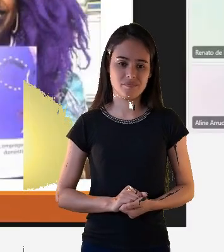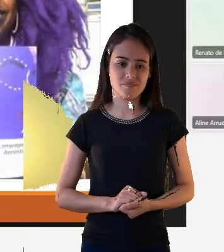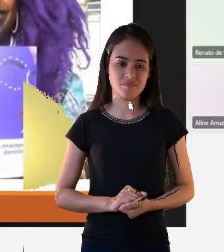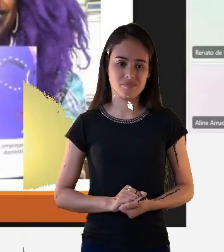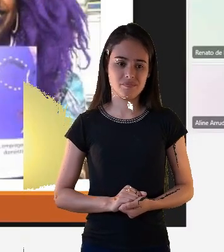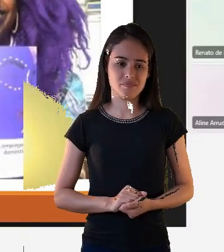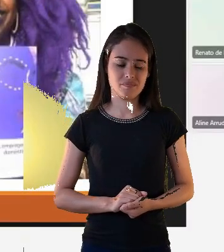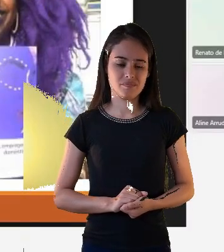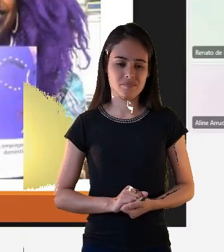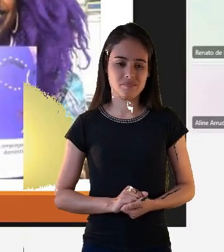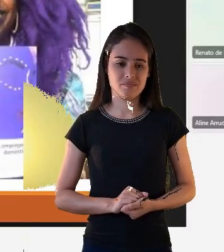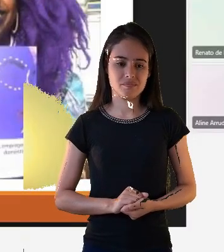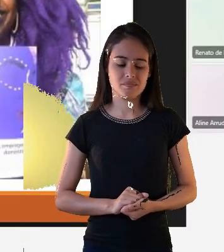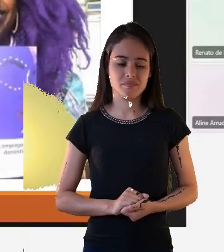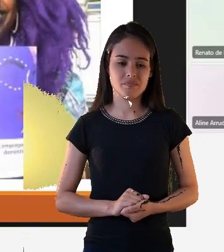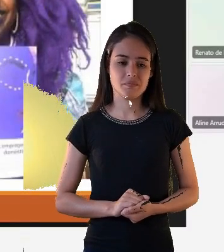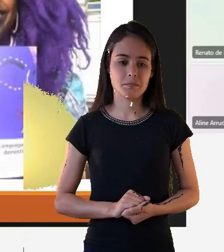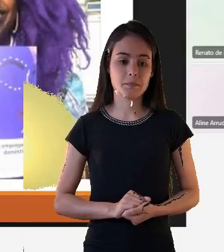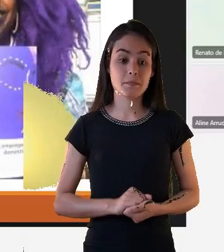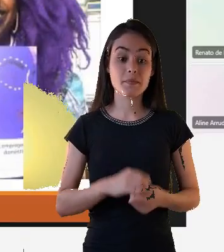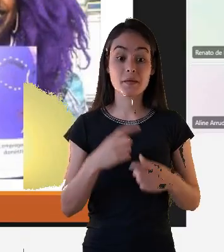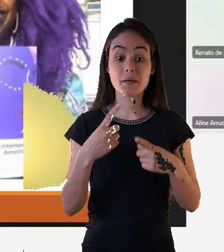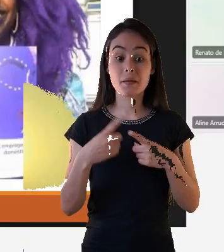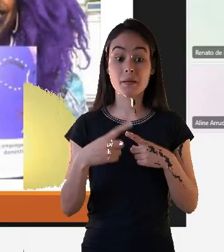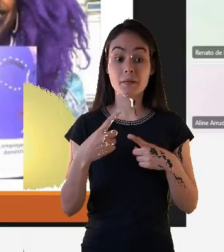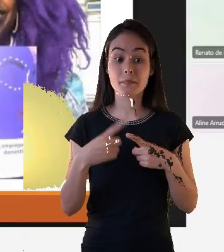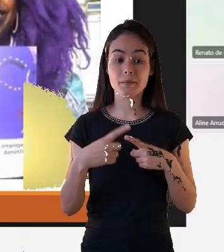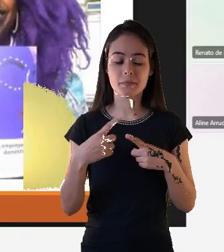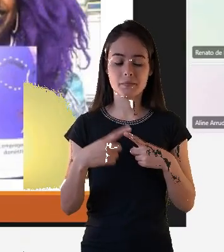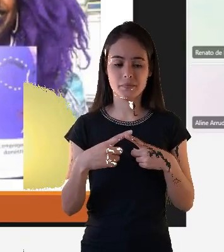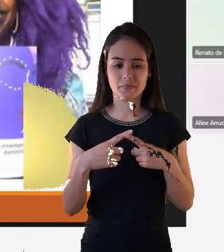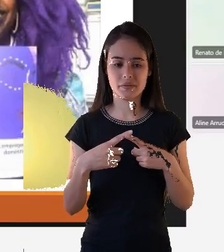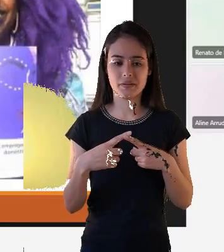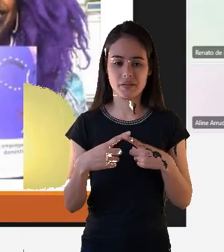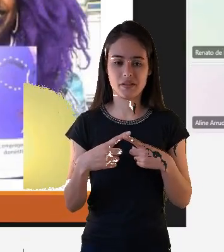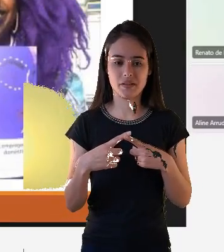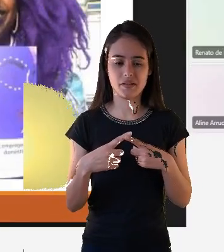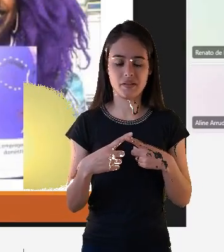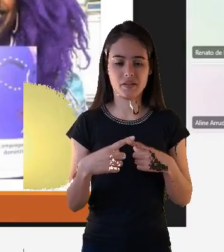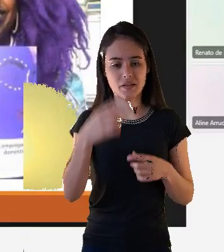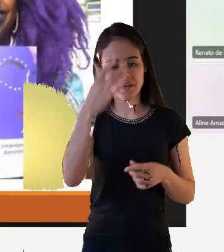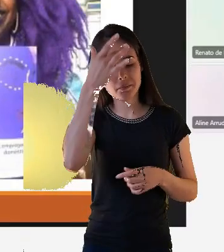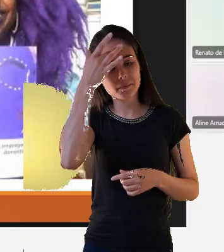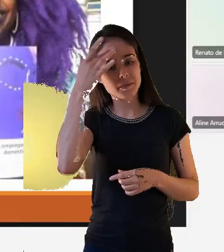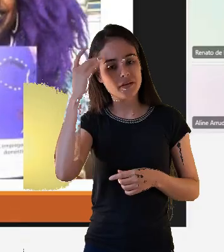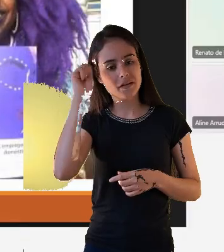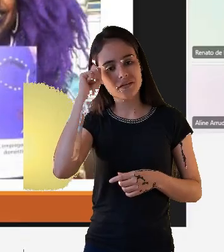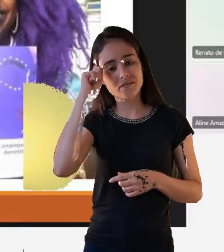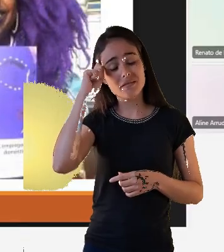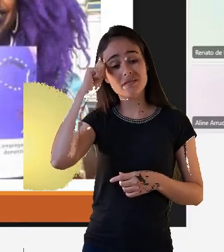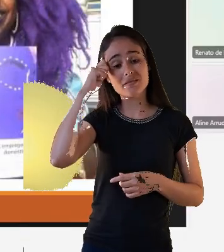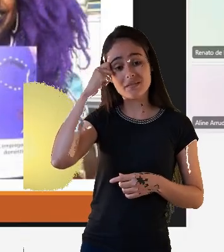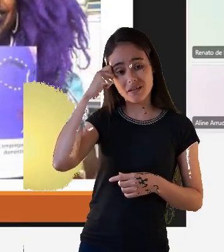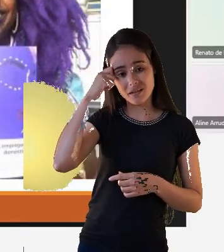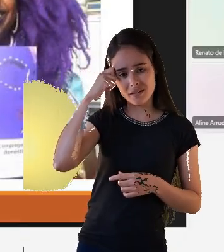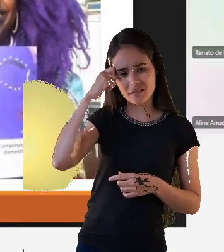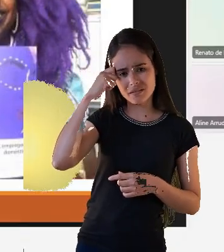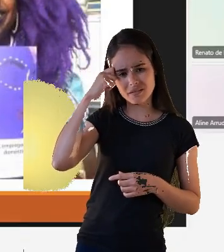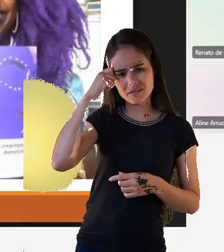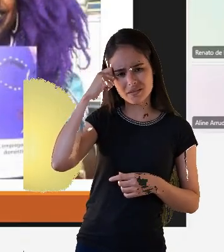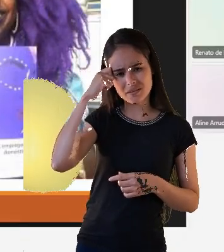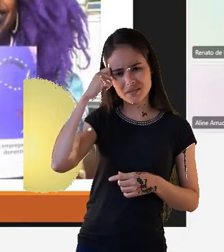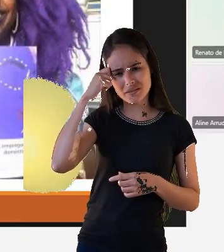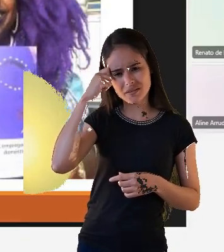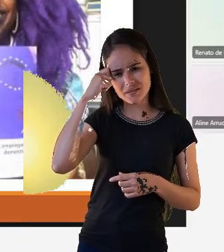fator gênero e raça aqui junto, e para falar de divisão de trabalho, né? Mulheres negras ocupam